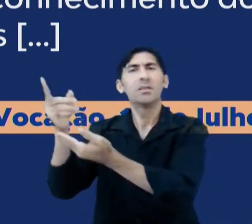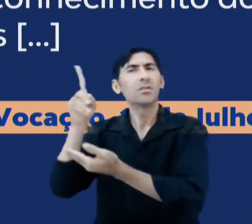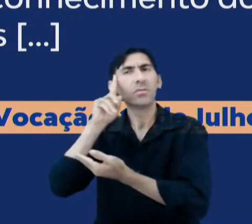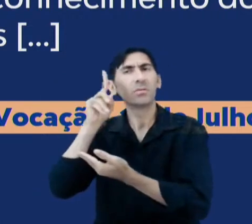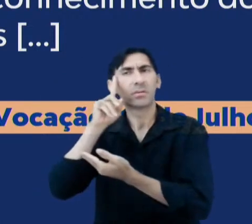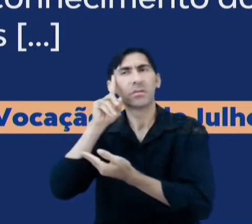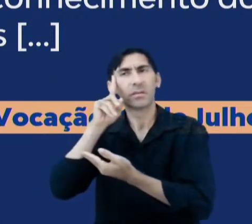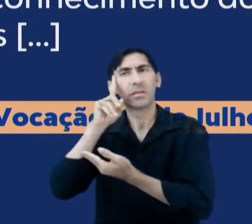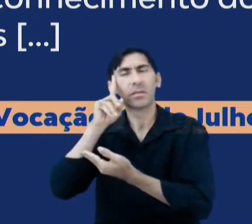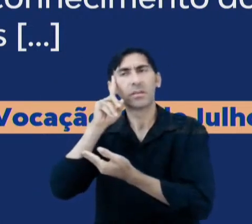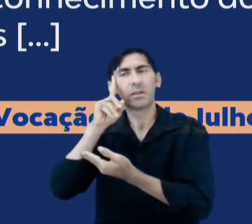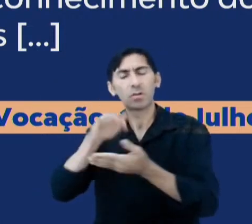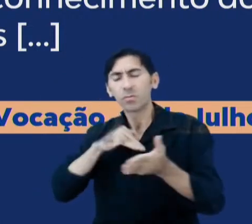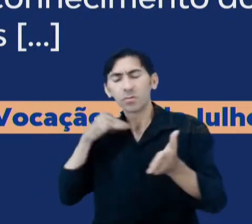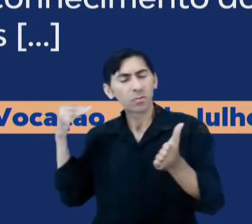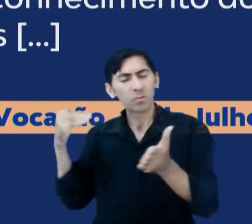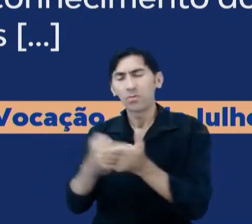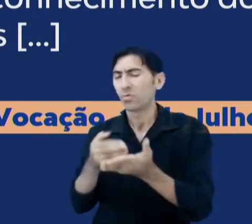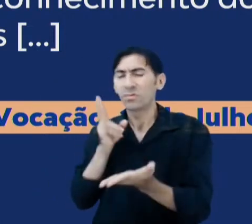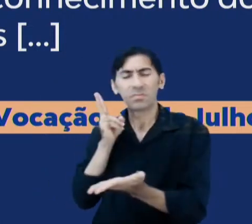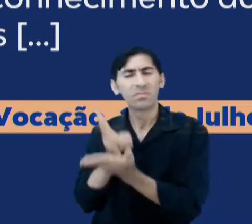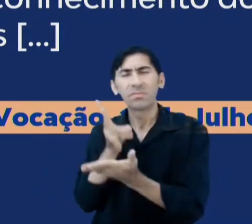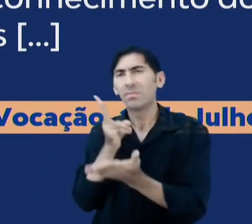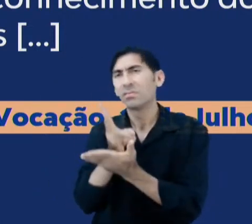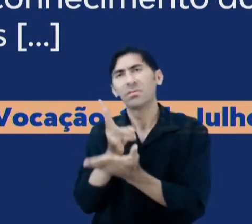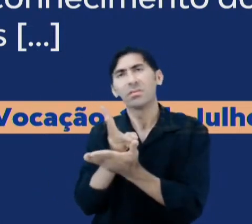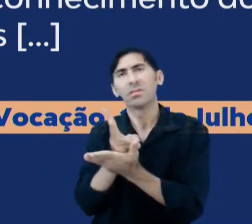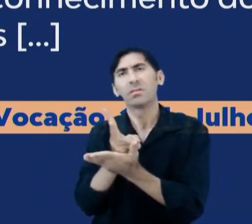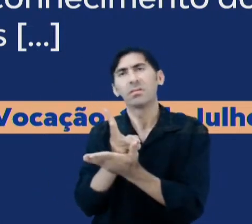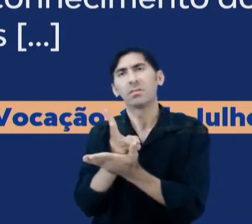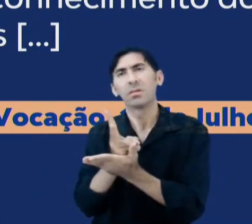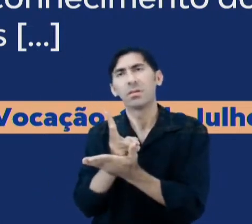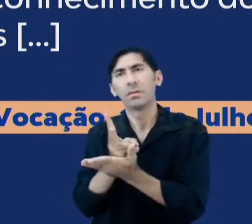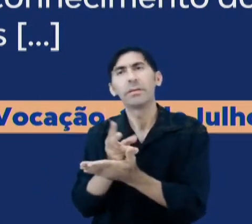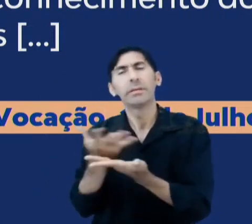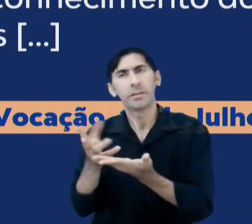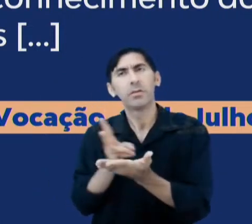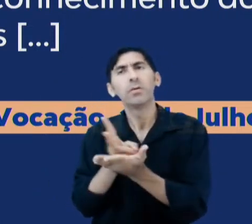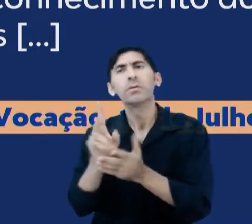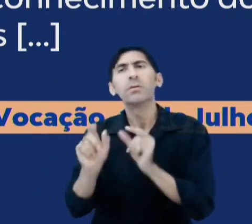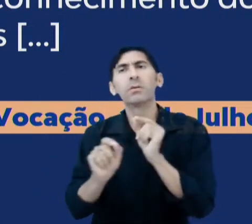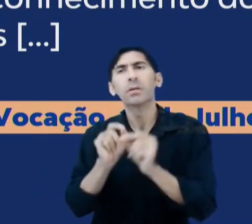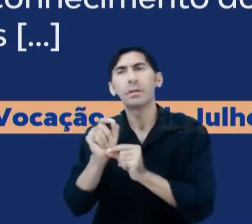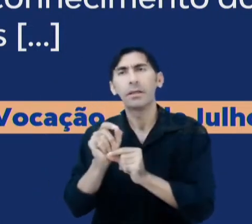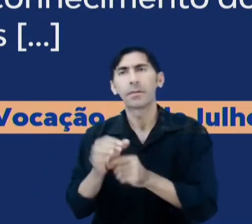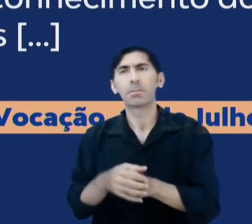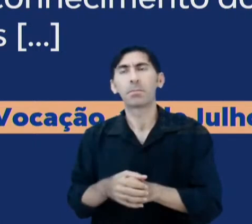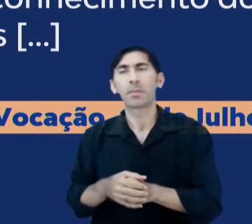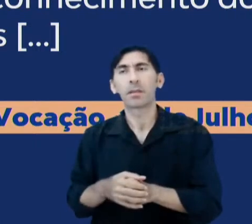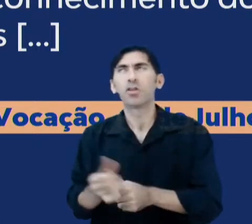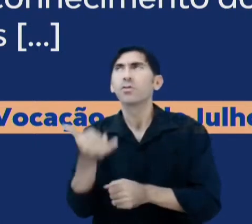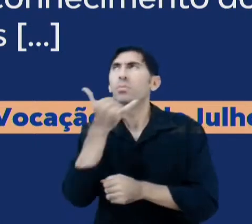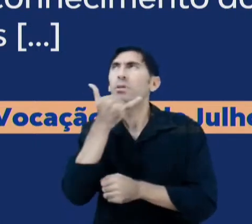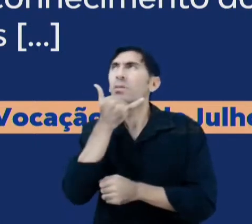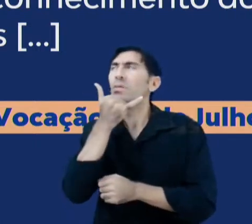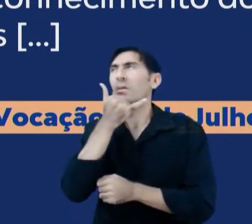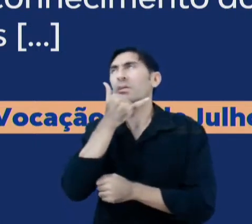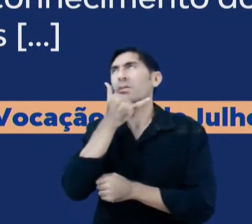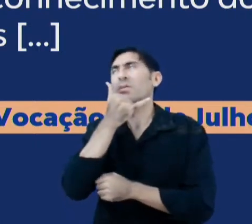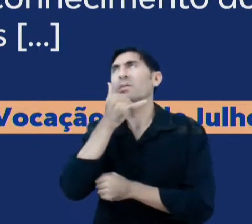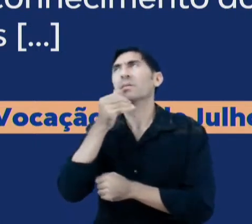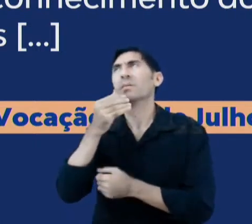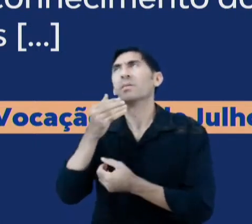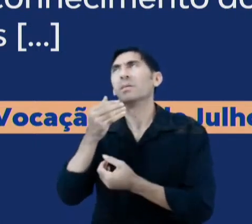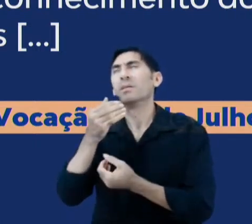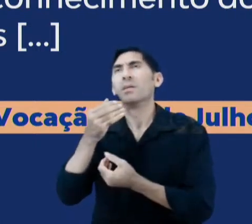total e progressiva. Cada dia. Então, continuo. Sendo justificado por Cristo, o recebedor da verdade é